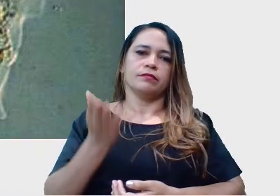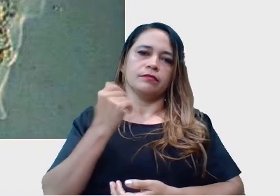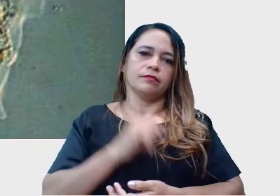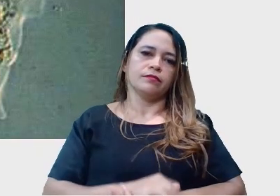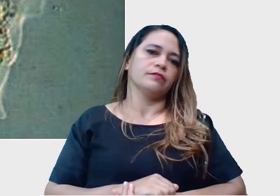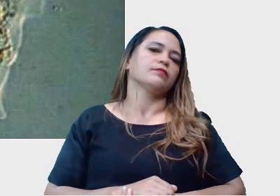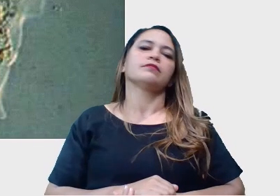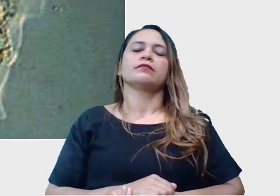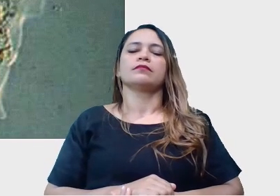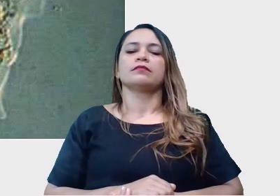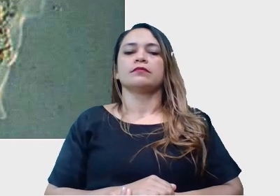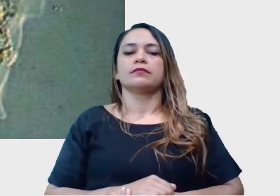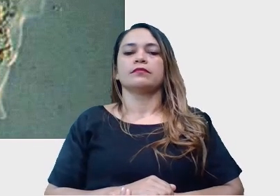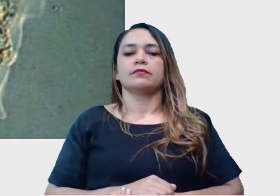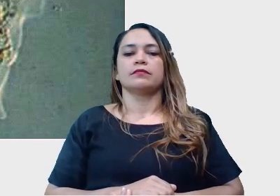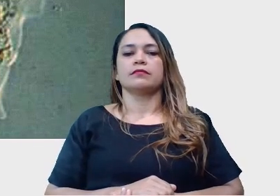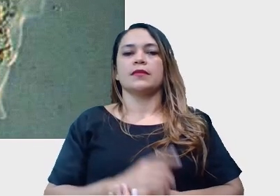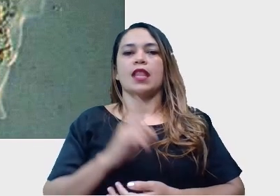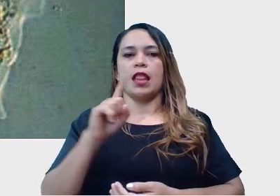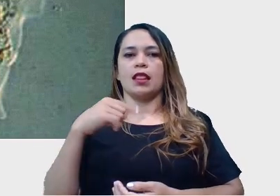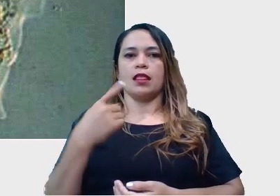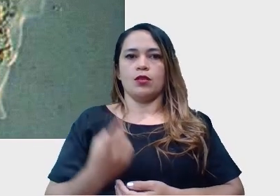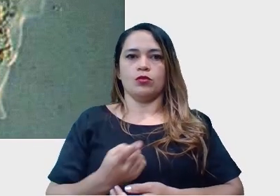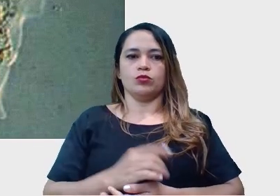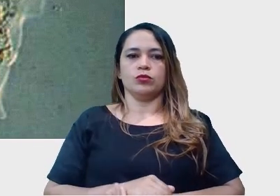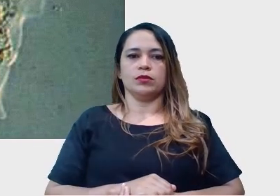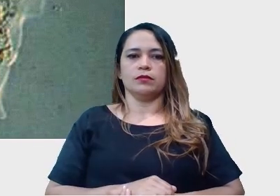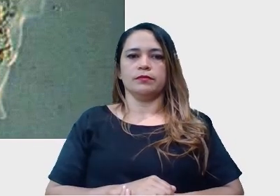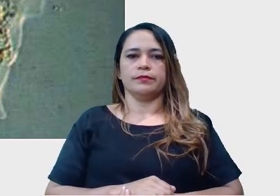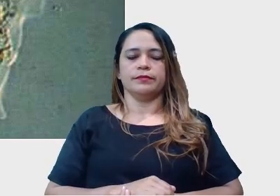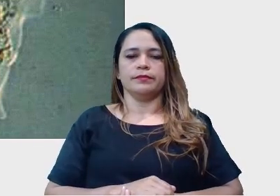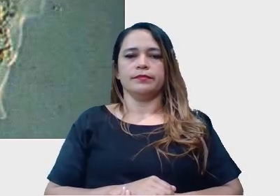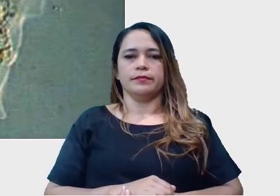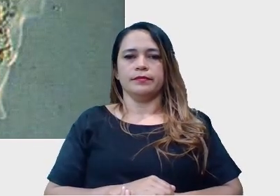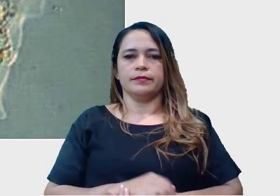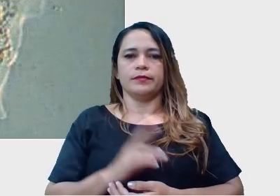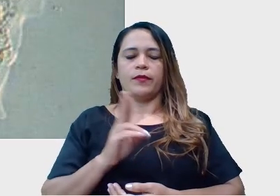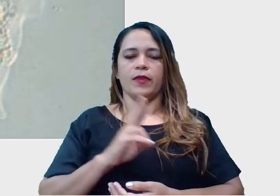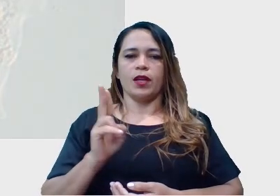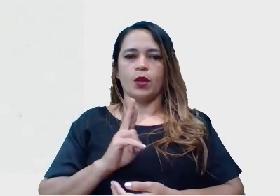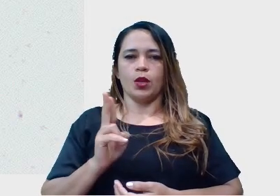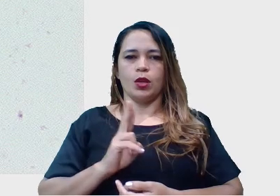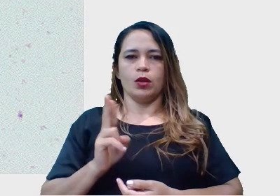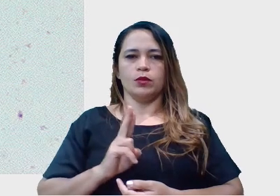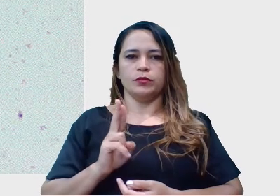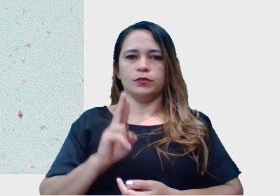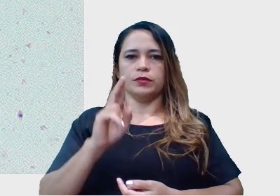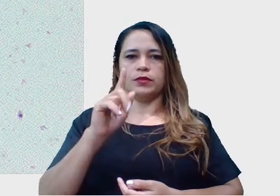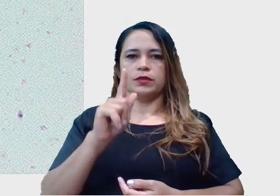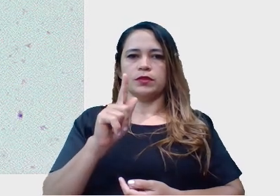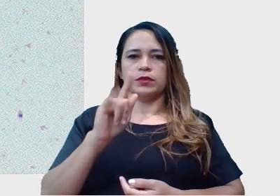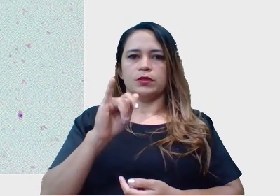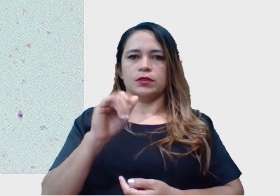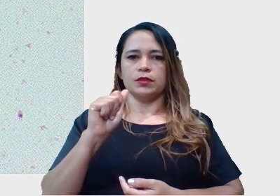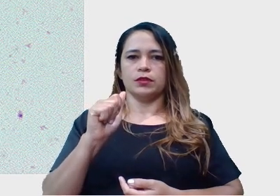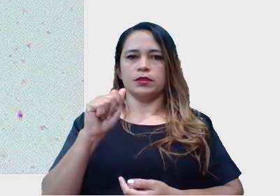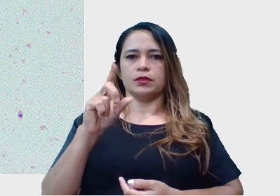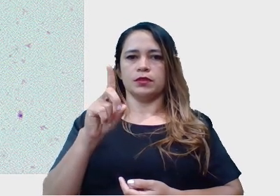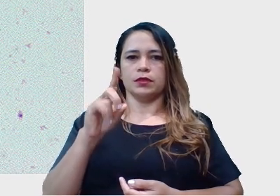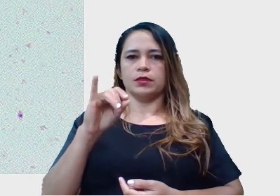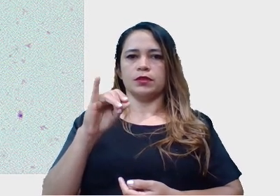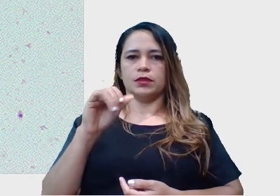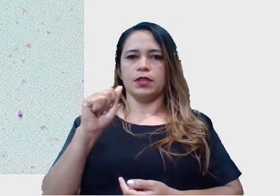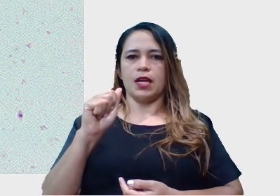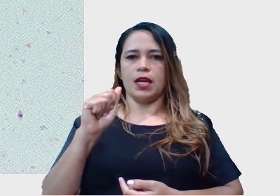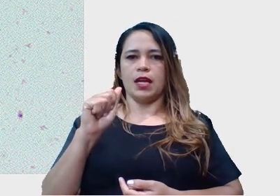Vamos para mais uma doença? A próxima que a gente vai estudar agora é uma doença, então, chamada de giardíase. A giardia,